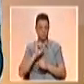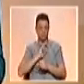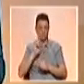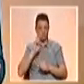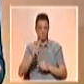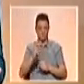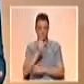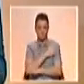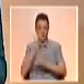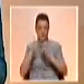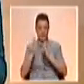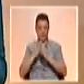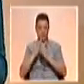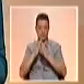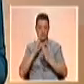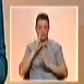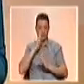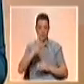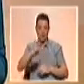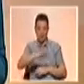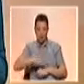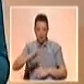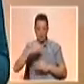vemos frequentemente nas ruas, a lavagem de pavimento.